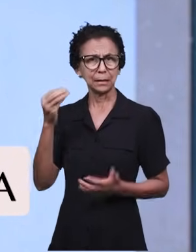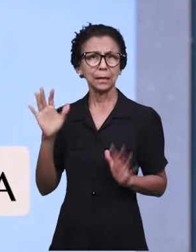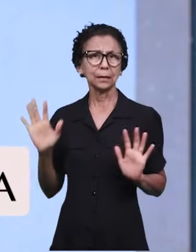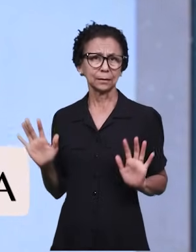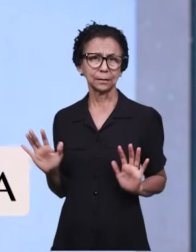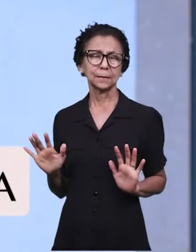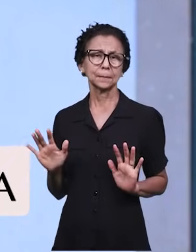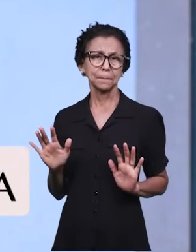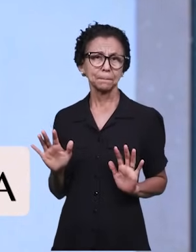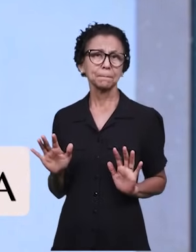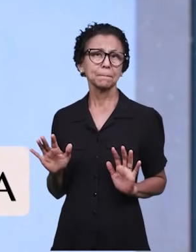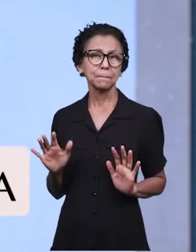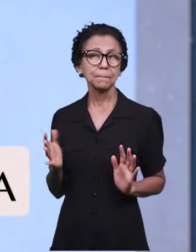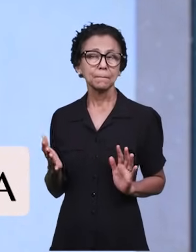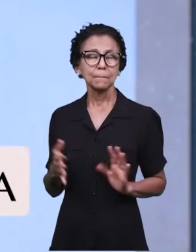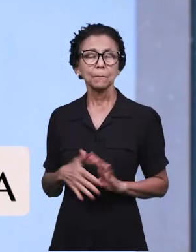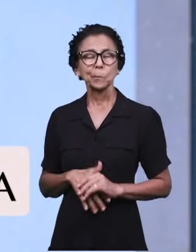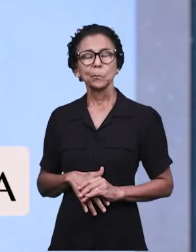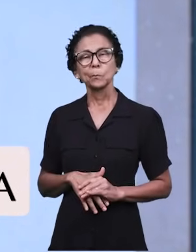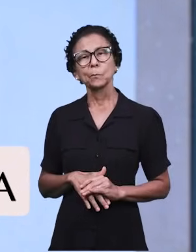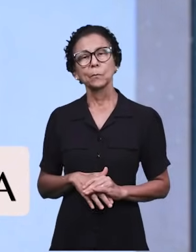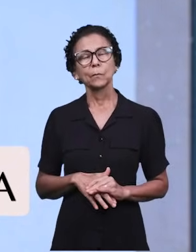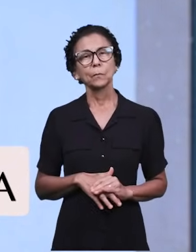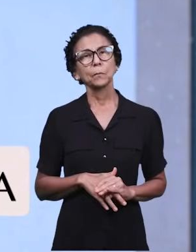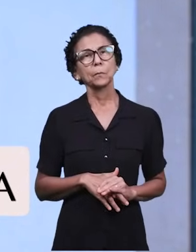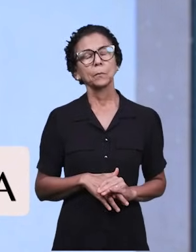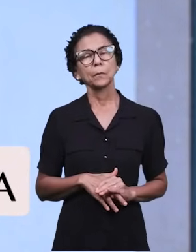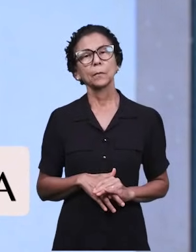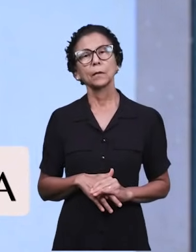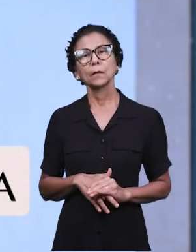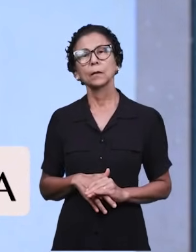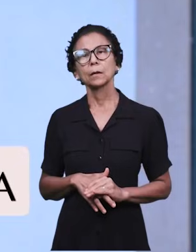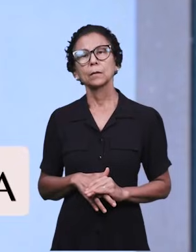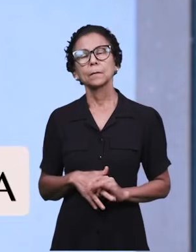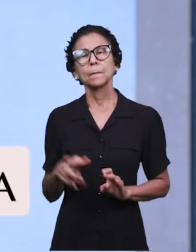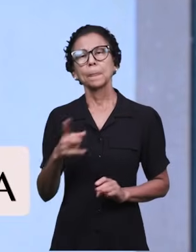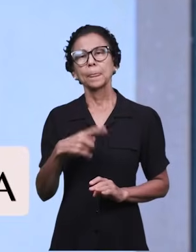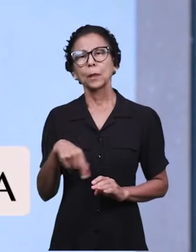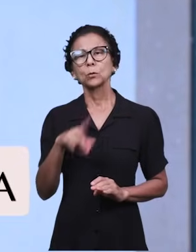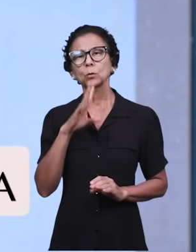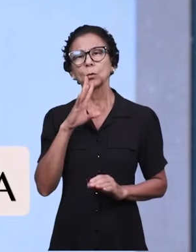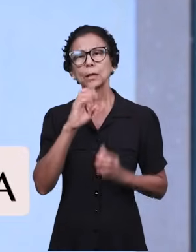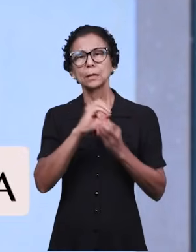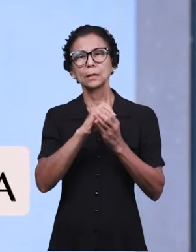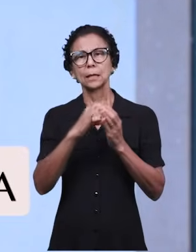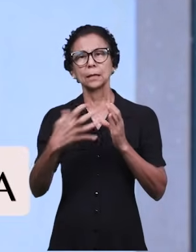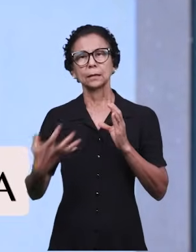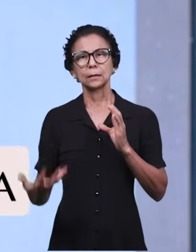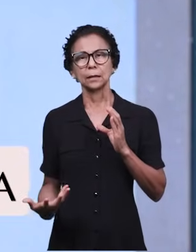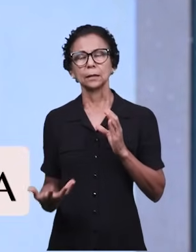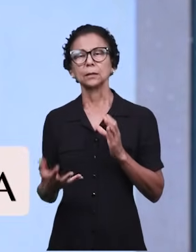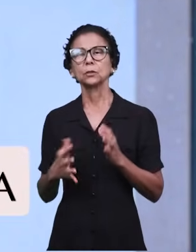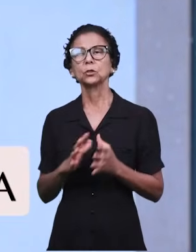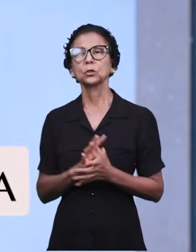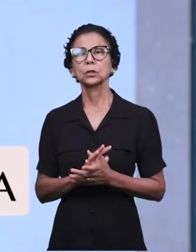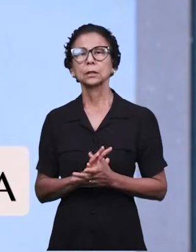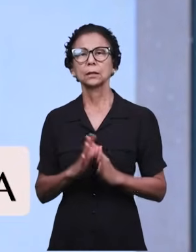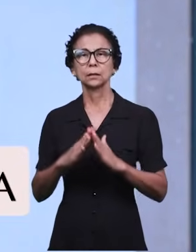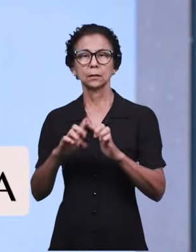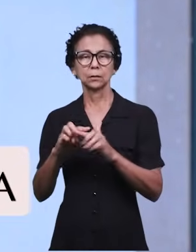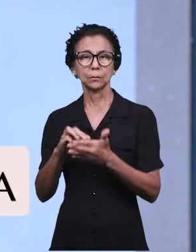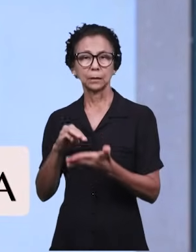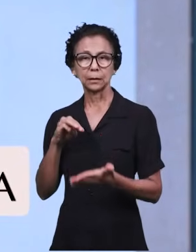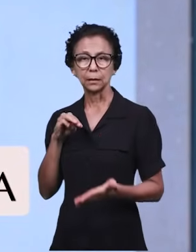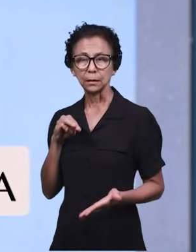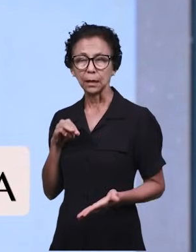grandes, porque todos conhecem as características da nossa igreja, em que nós ouvimos a voz